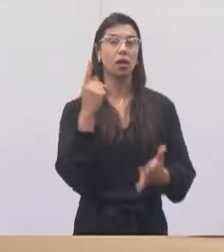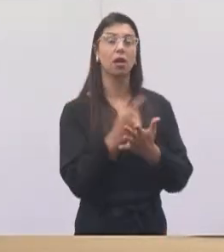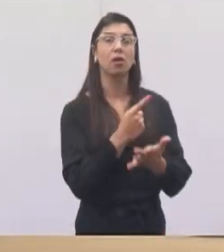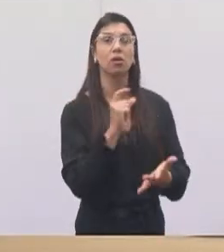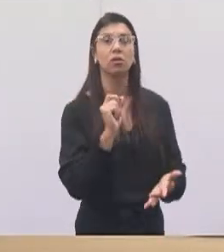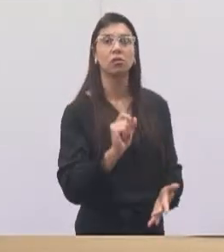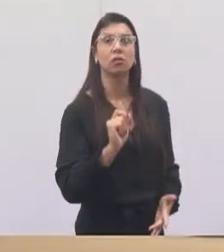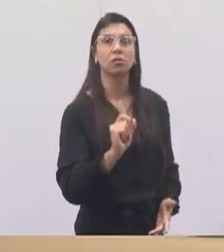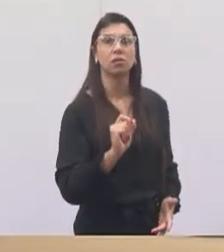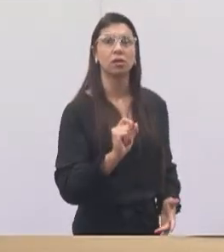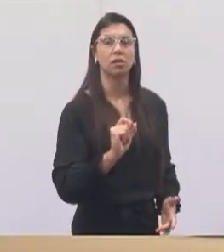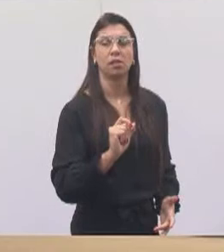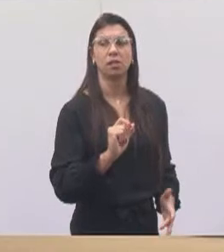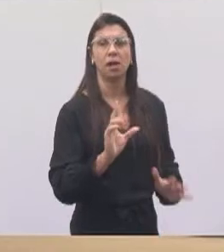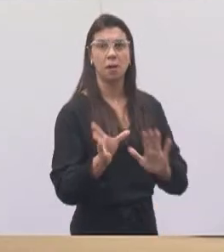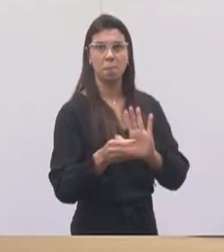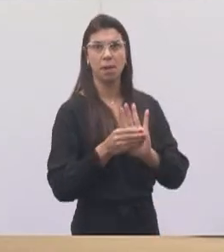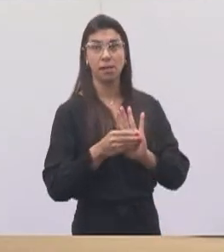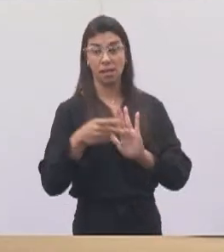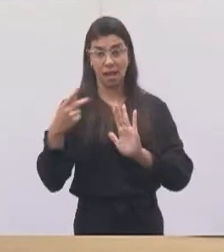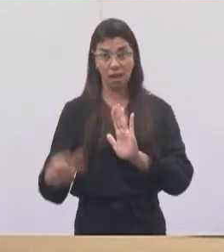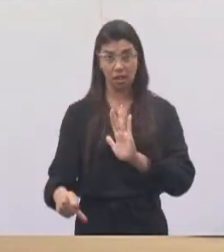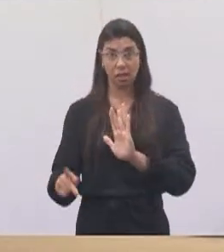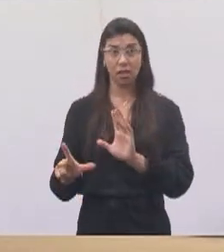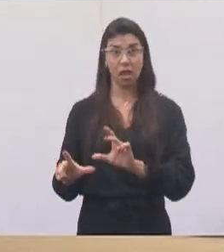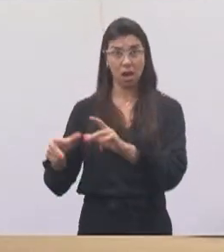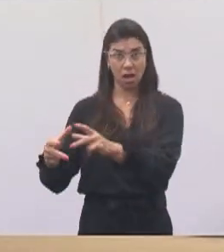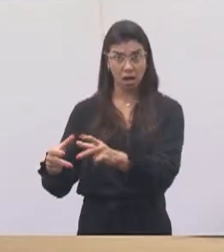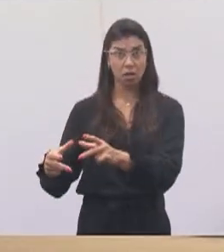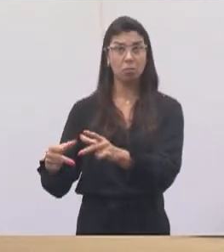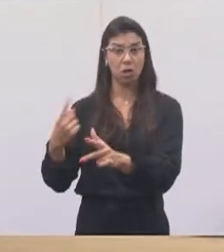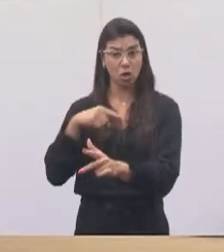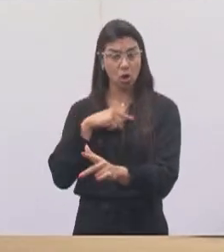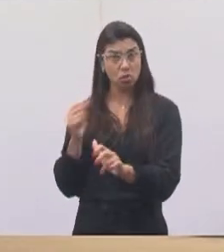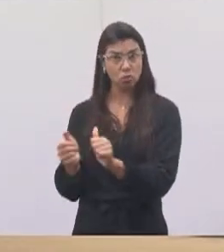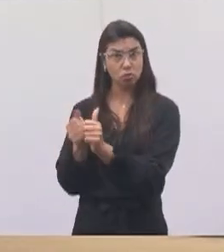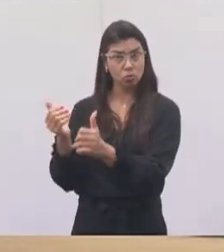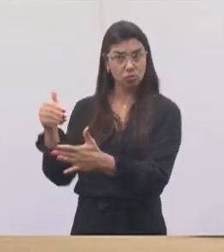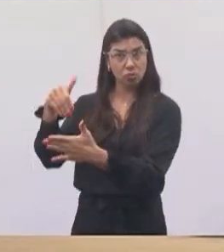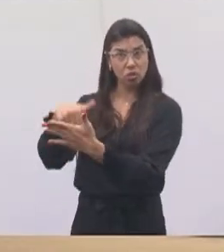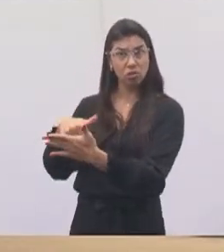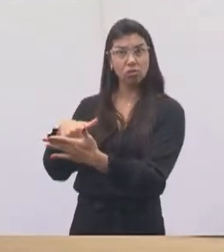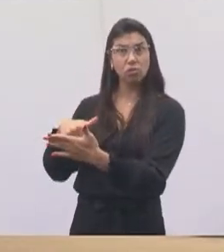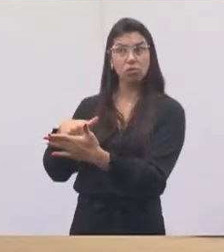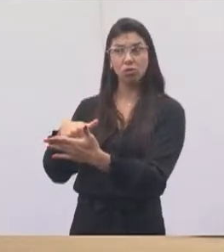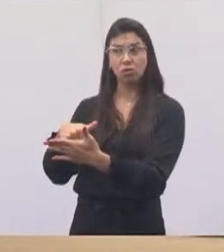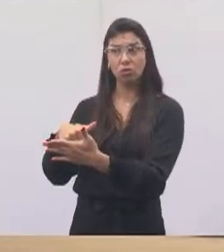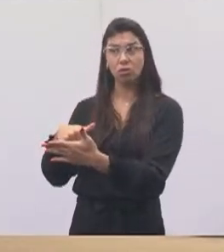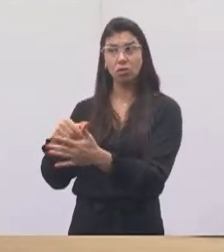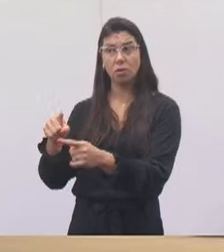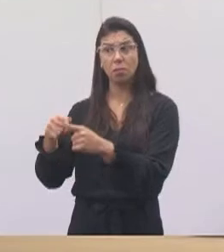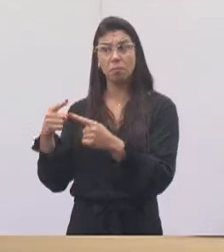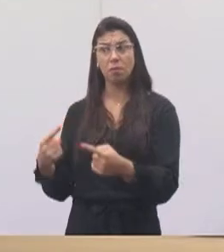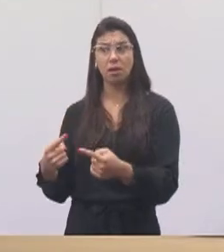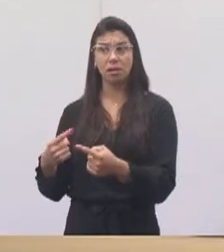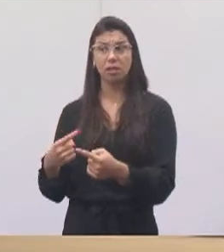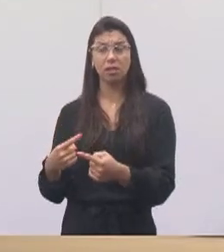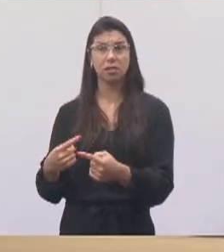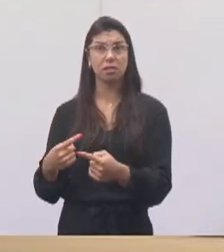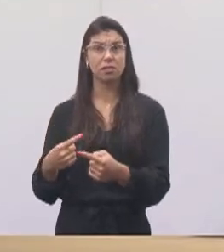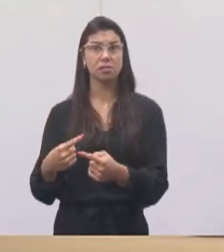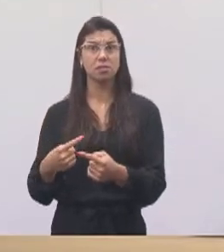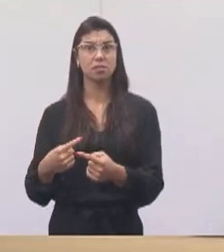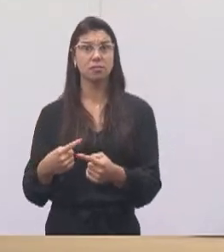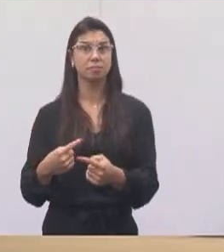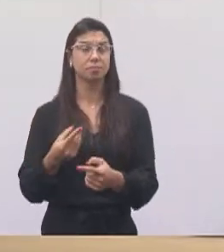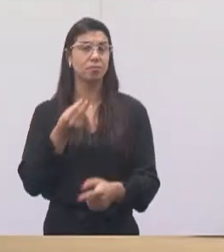interesse, são as emendas dessa casa. E aí eu achei uma deselegância muito grande em Vossa Excelência não ter tido ontem lá